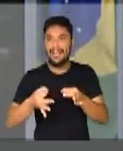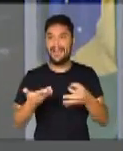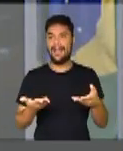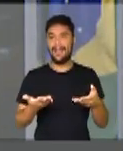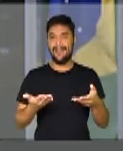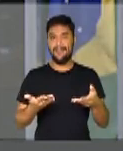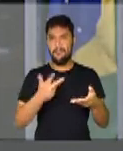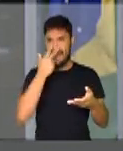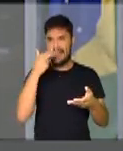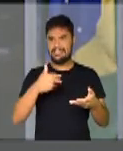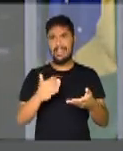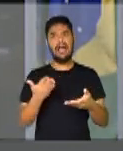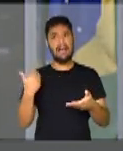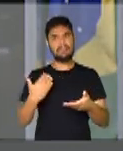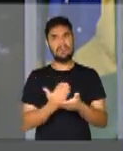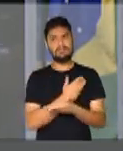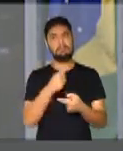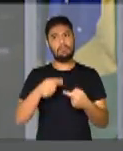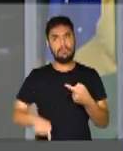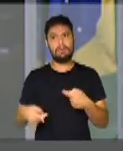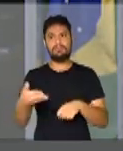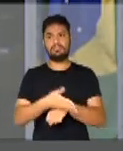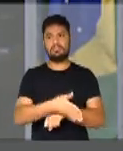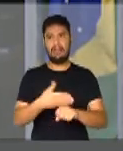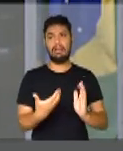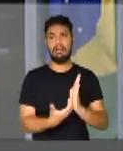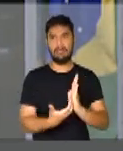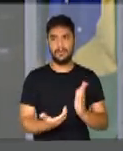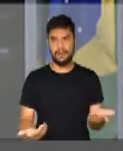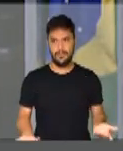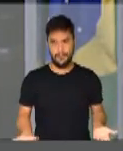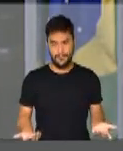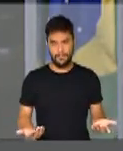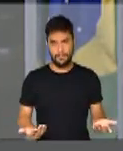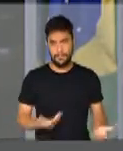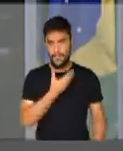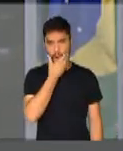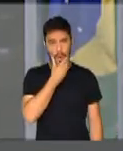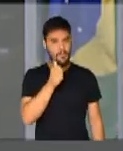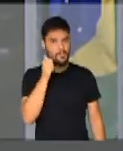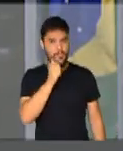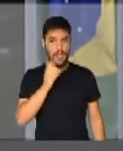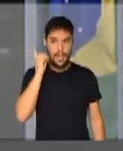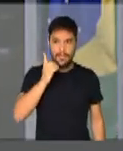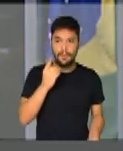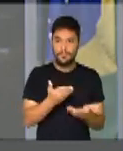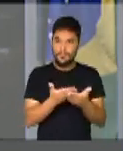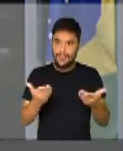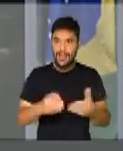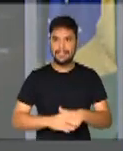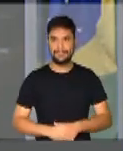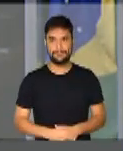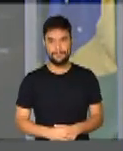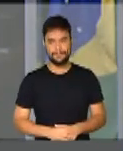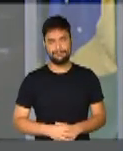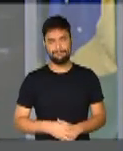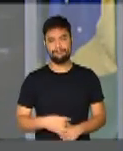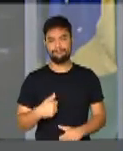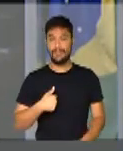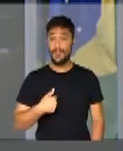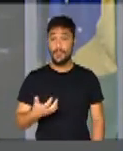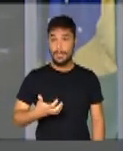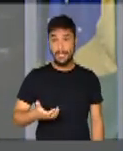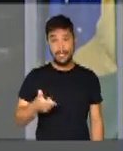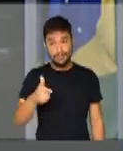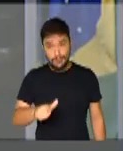dos seus direitos. Senhoras deputadas, senhores deputados, eu queria mais uma vez pedir